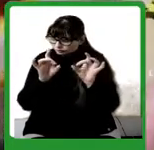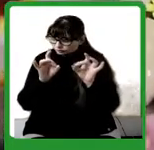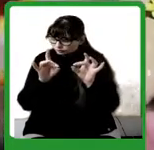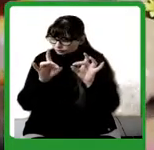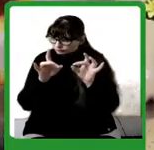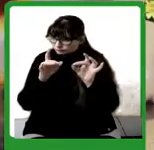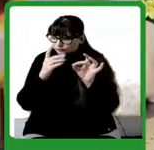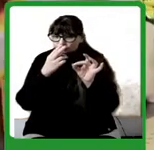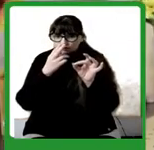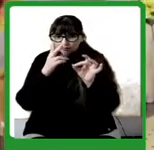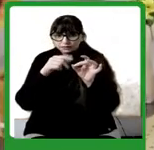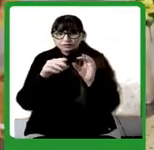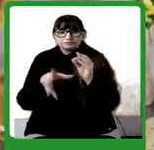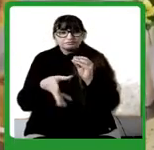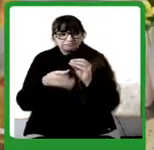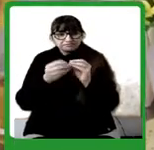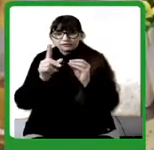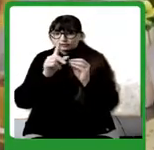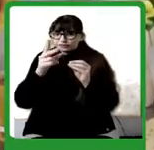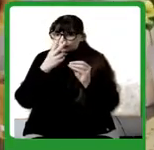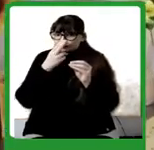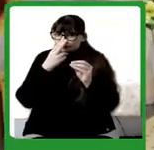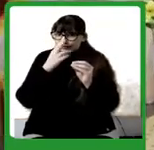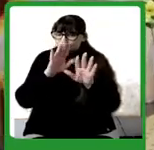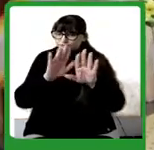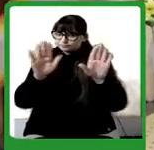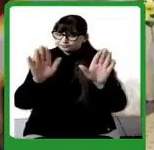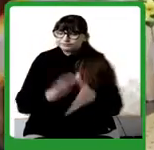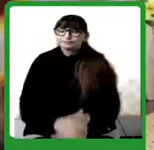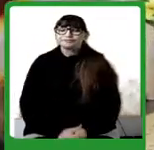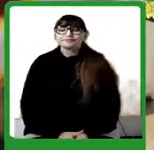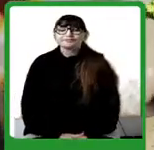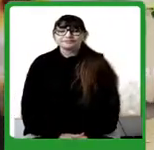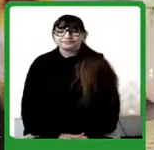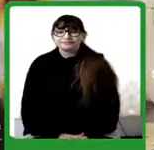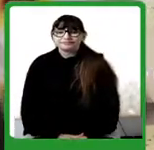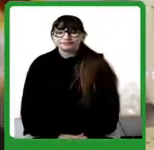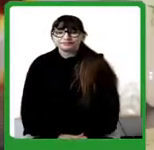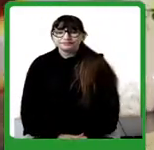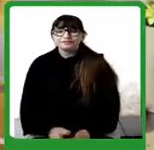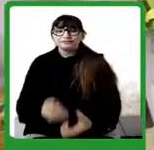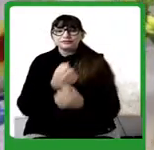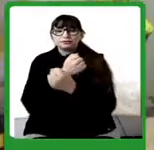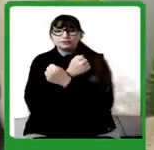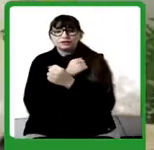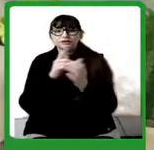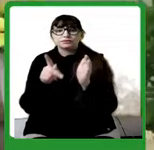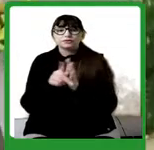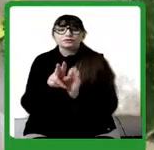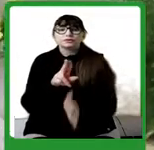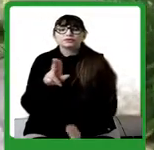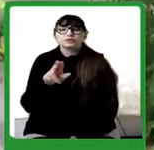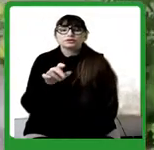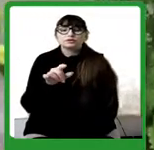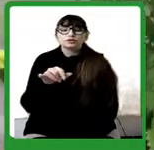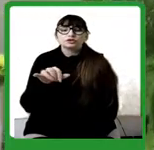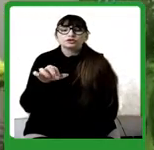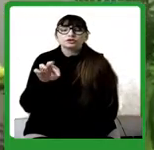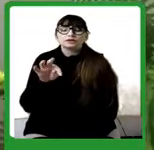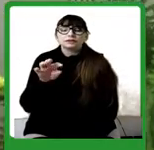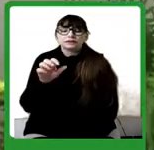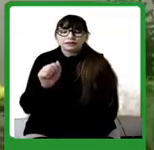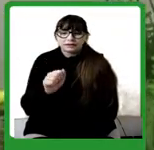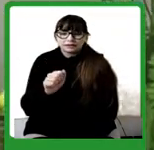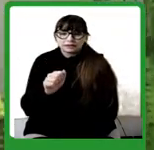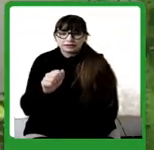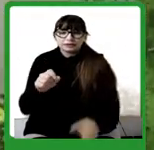fala, a gente comenta, não é fofoca. Vamos ver o que mais. Manda um abraço pra Jacutinga e faz os desafios das bandinhas.